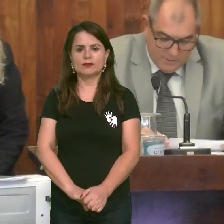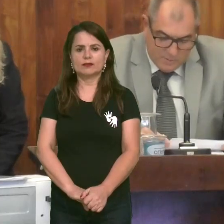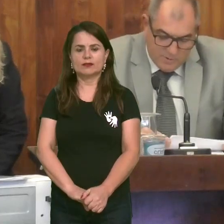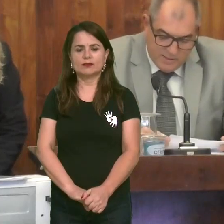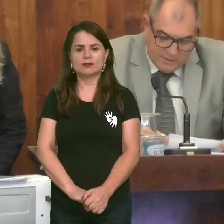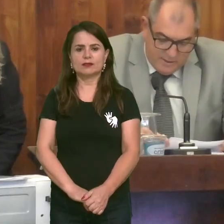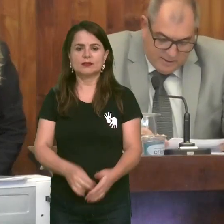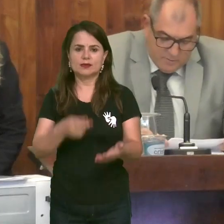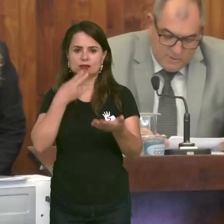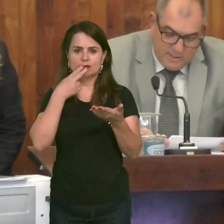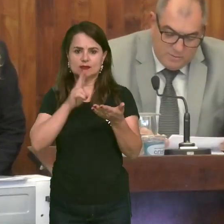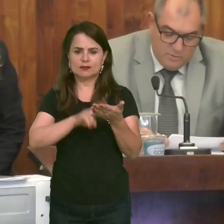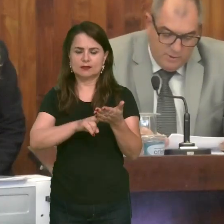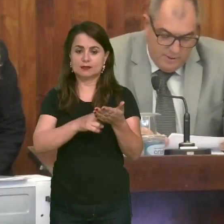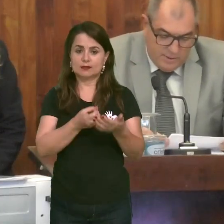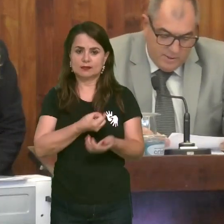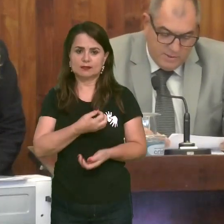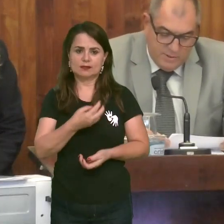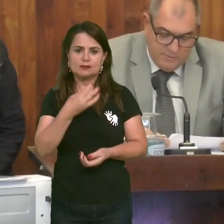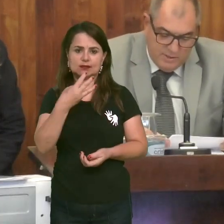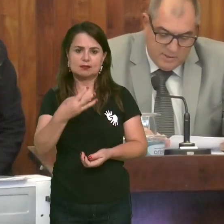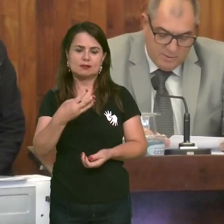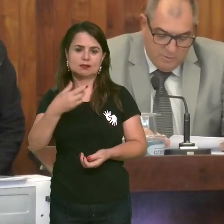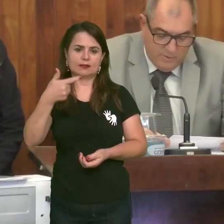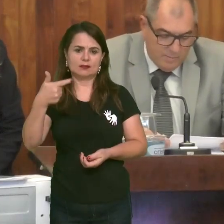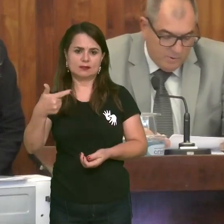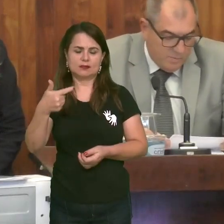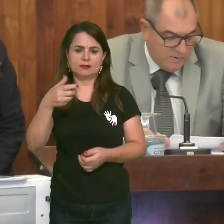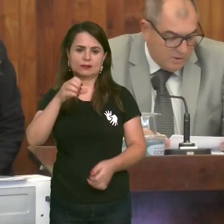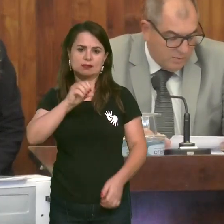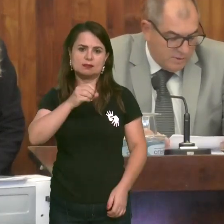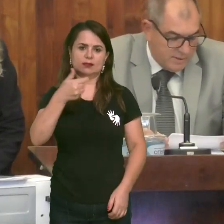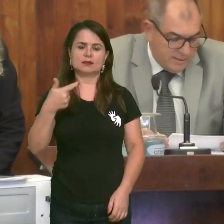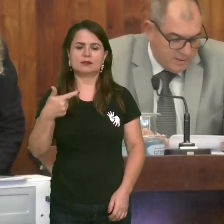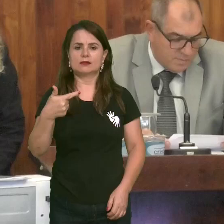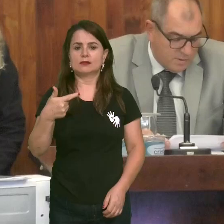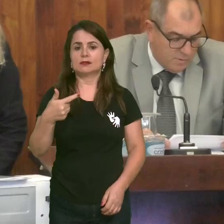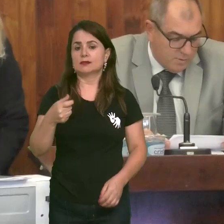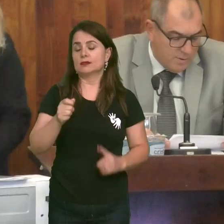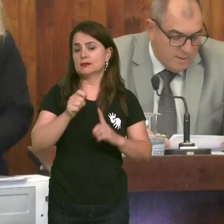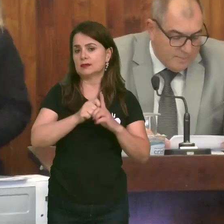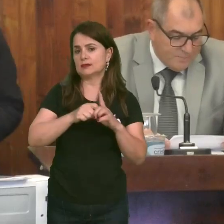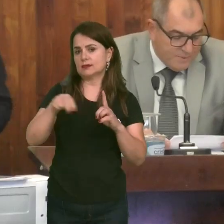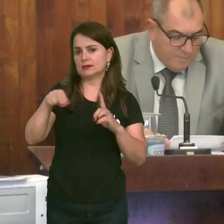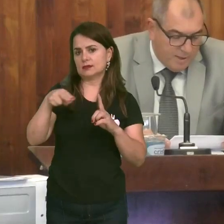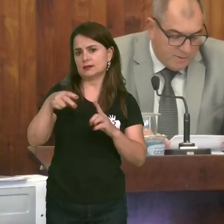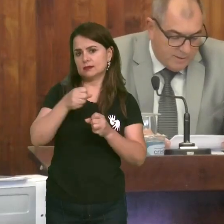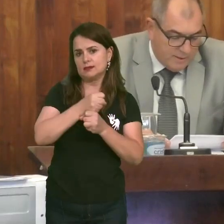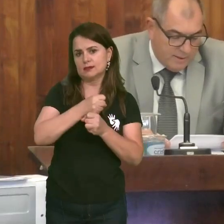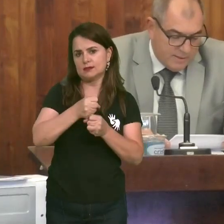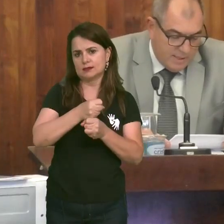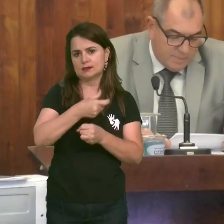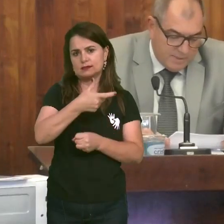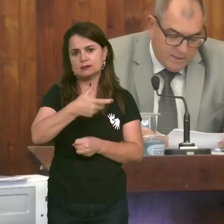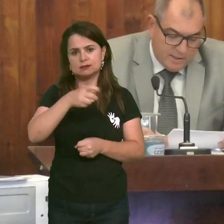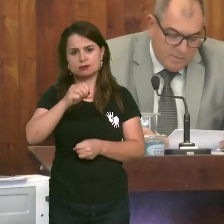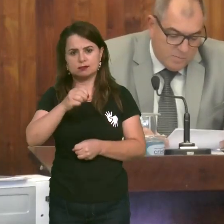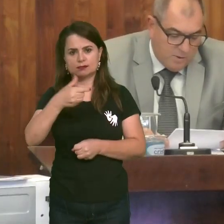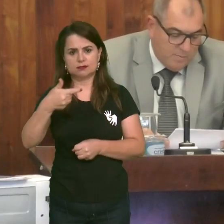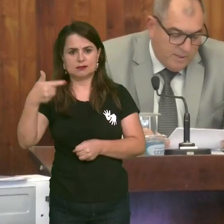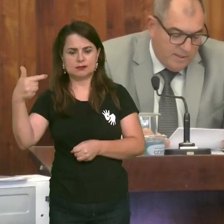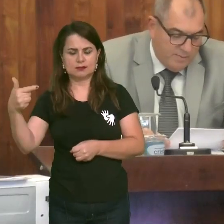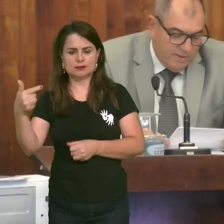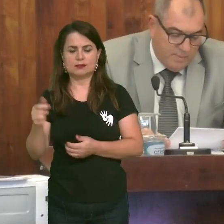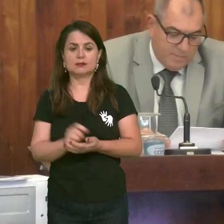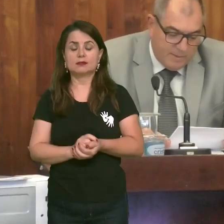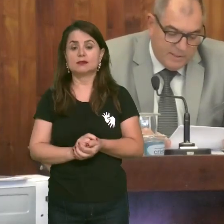correspondência 32 02 de 25 de Novembro 2022 excelentíssimo senhor Marcos Santana Rezende presidente da